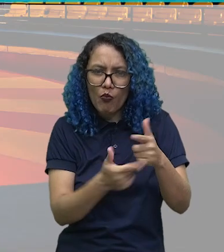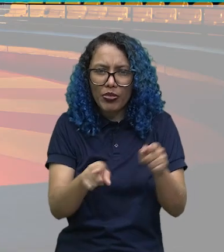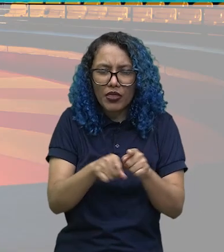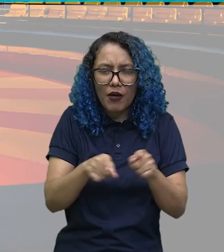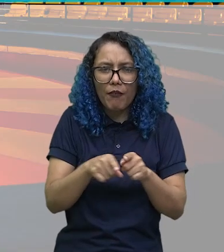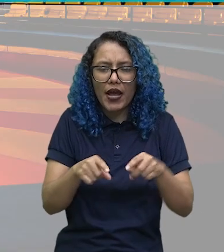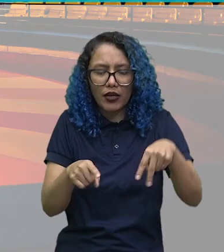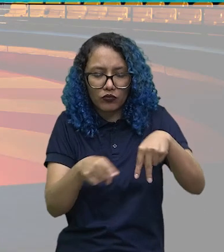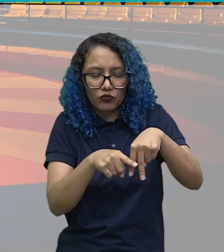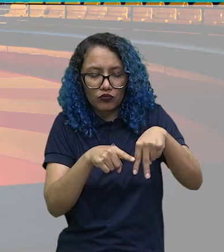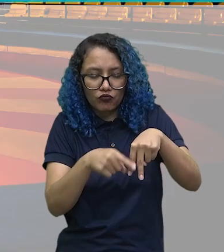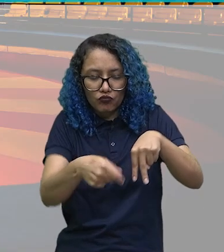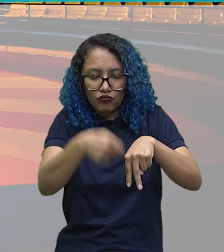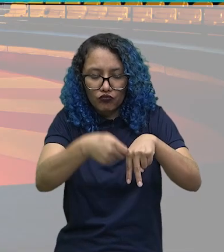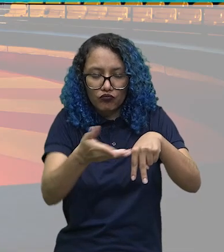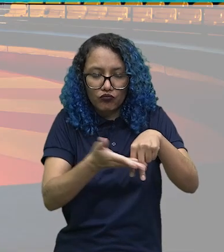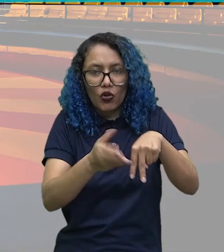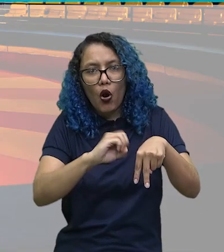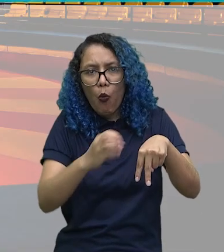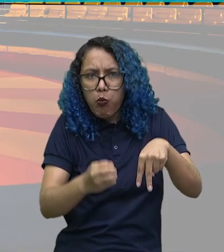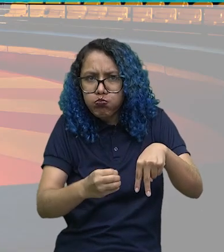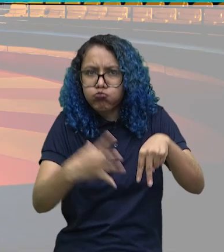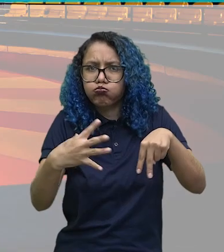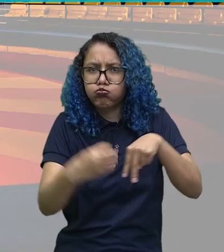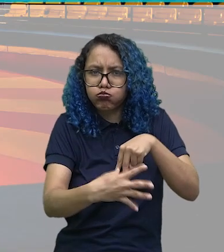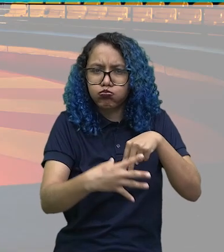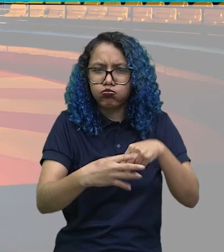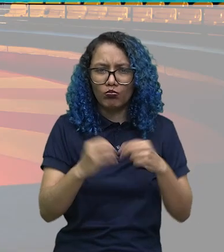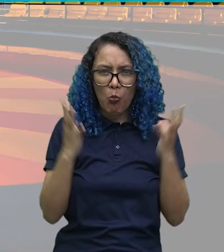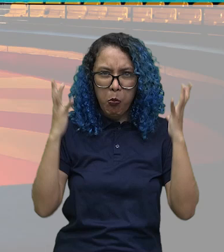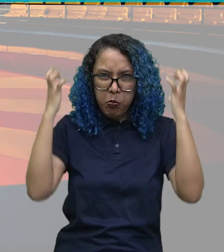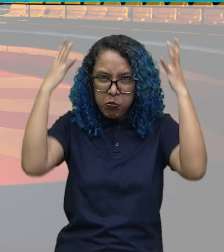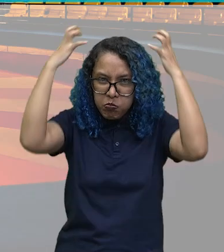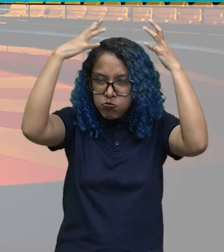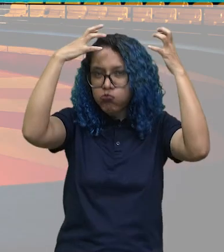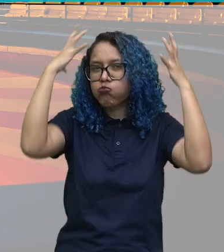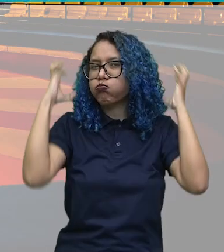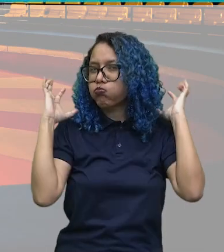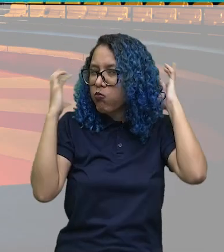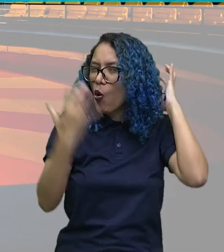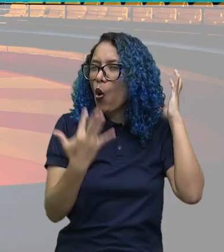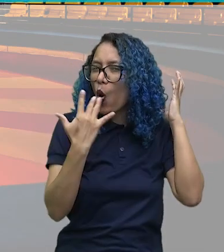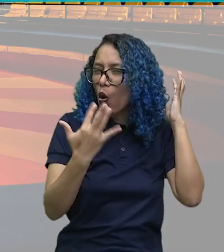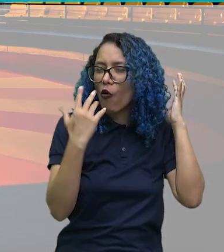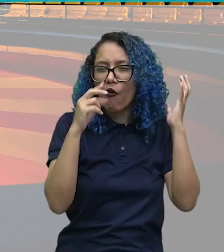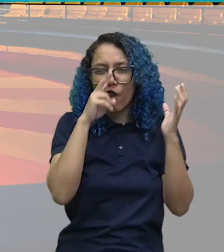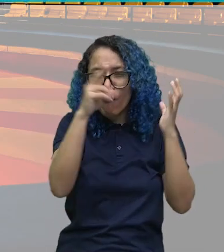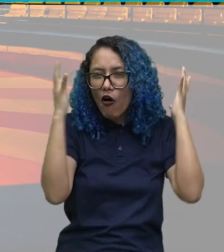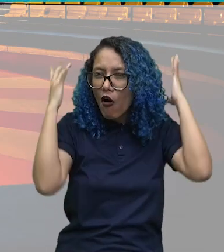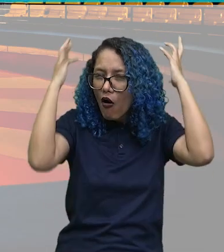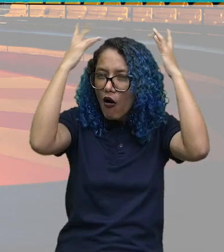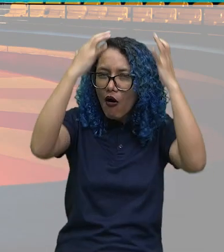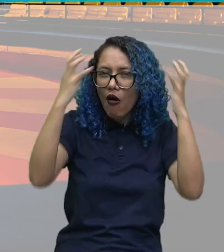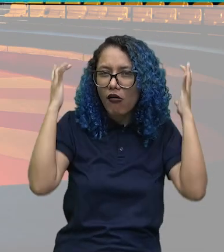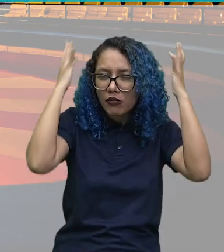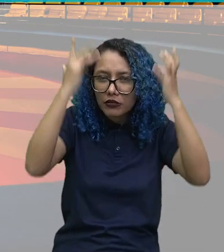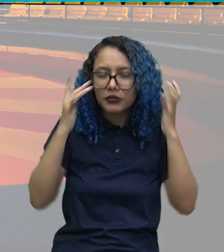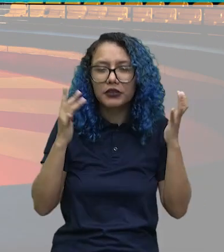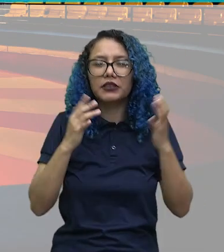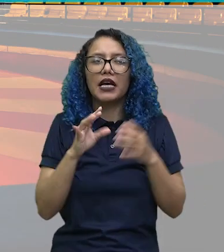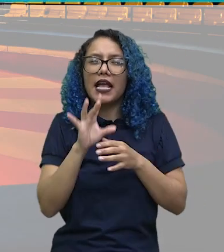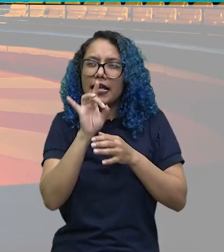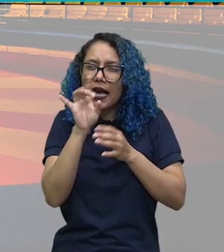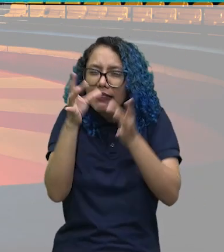calças curtas ou largas demais, o chapéu absurdo, ou a peruca colorida. Cada elemento